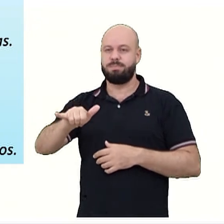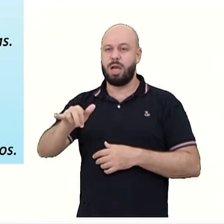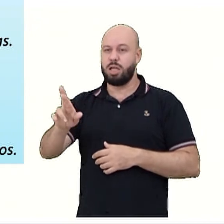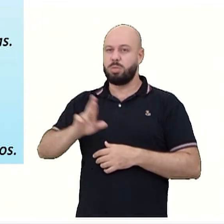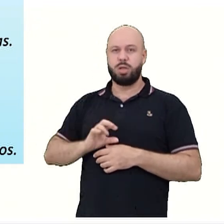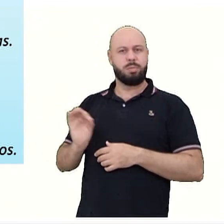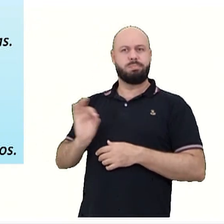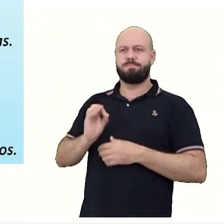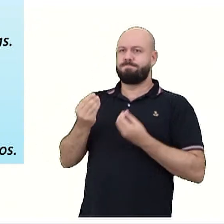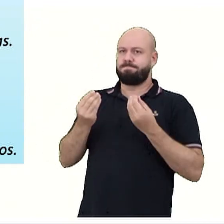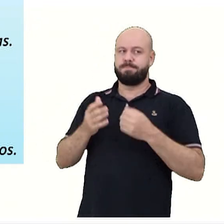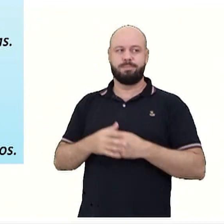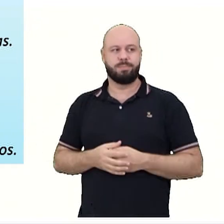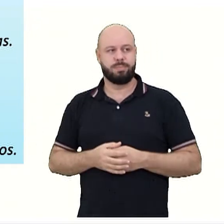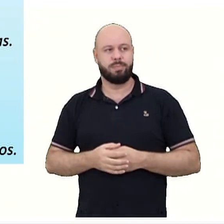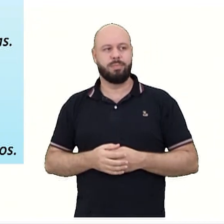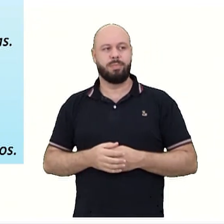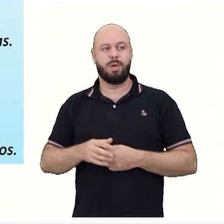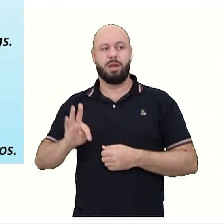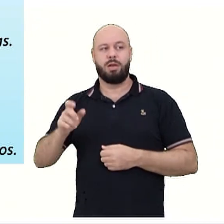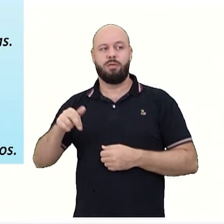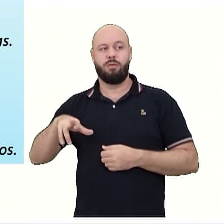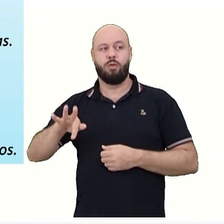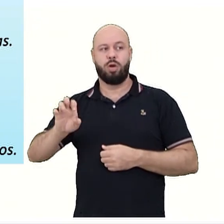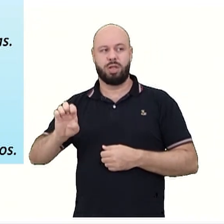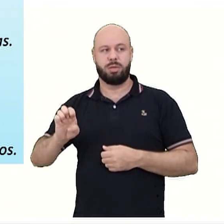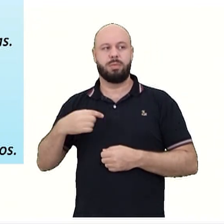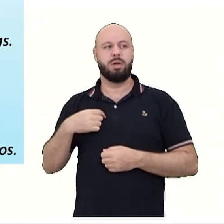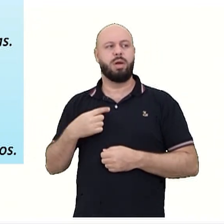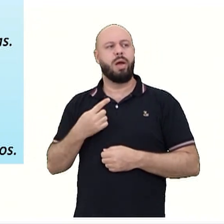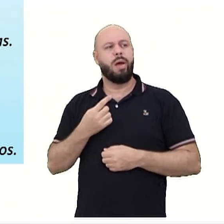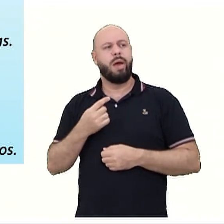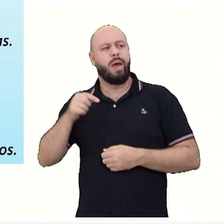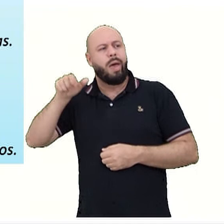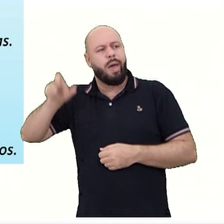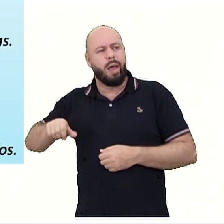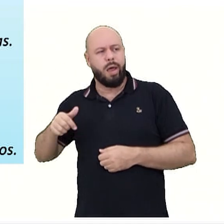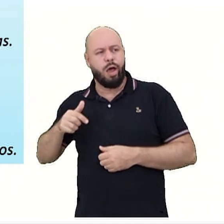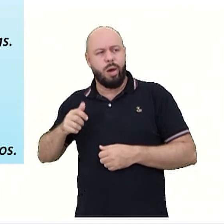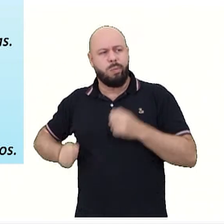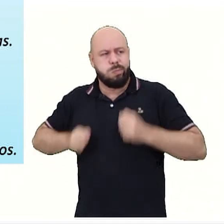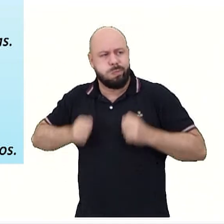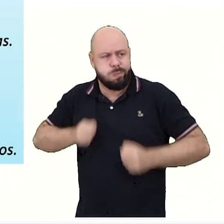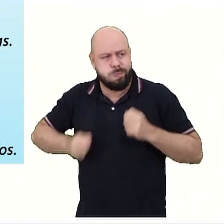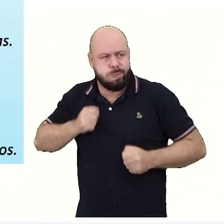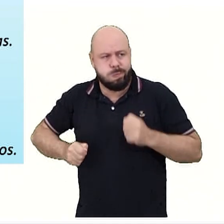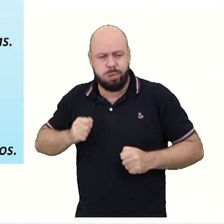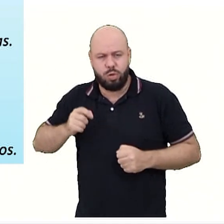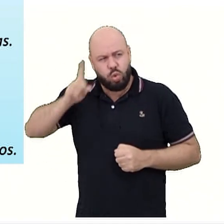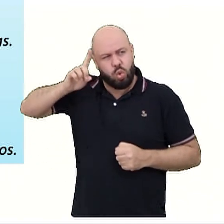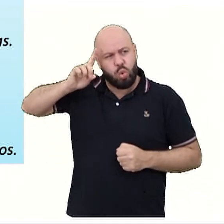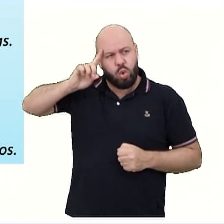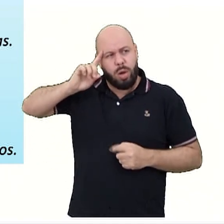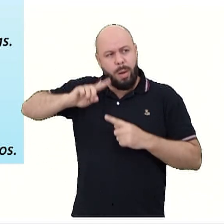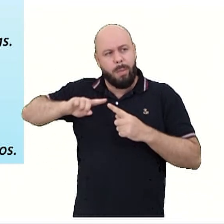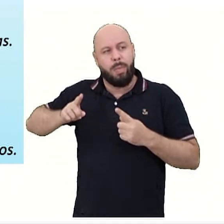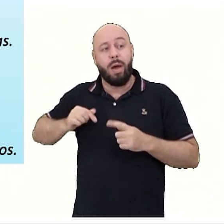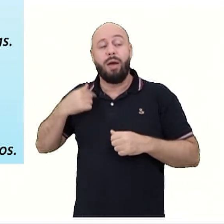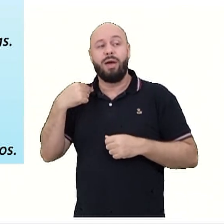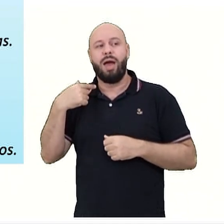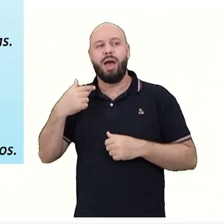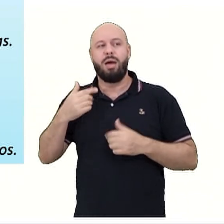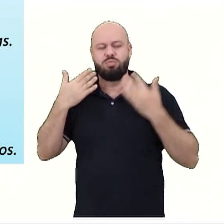perguntas. He jogs every day, therefore he is fit. Ele corre todos os dias,